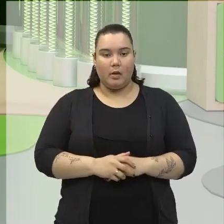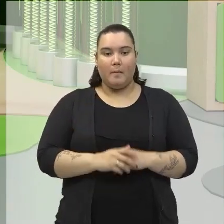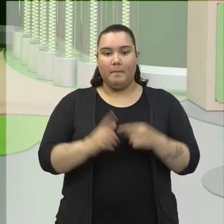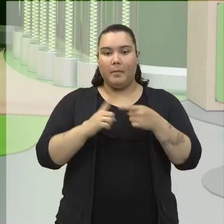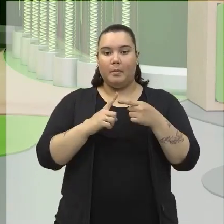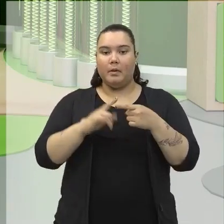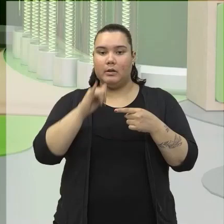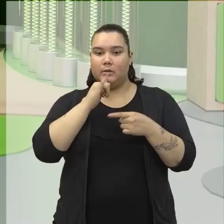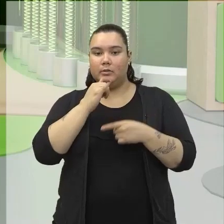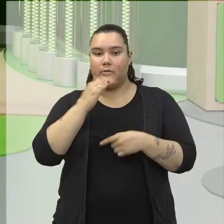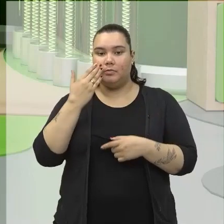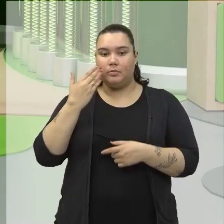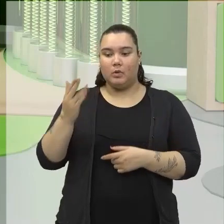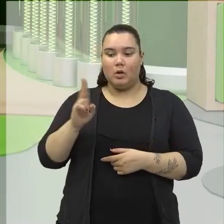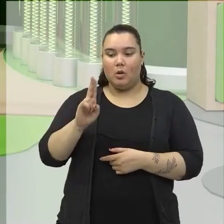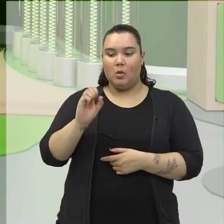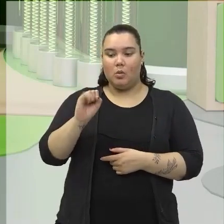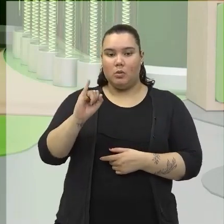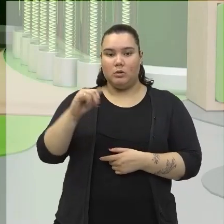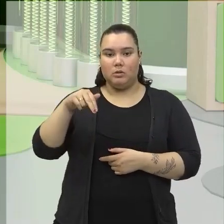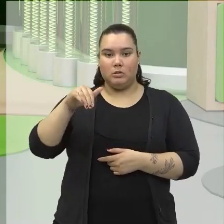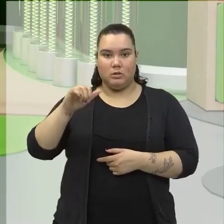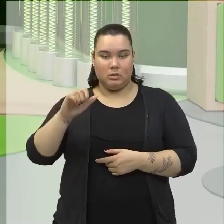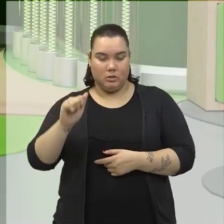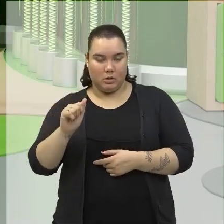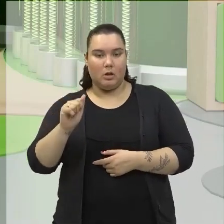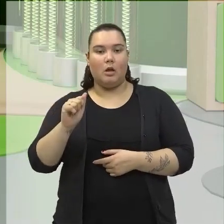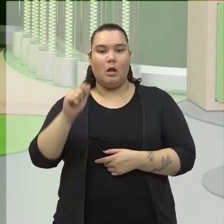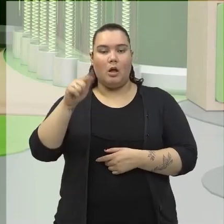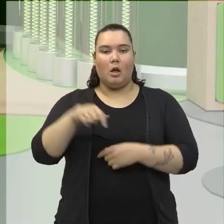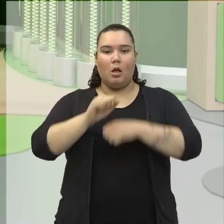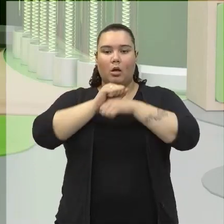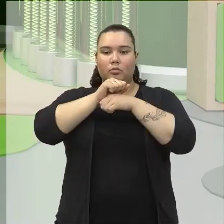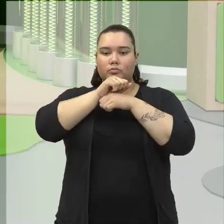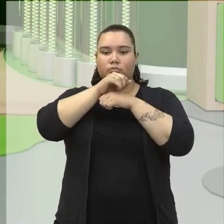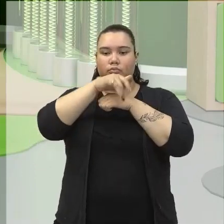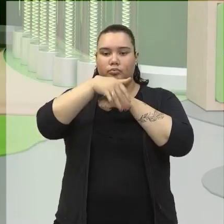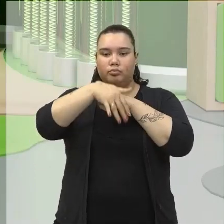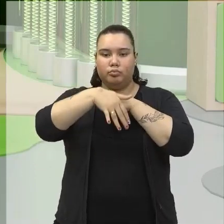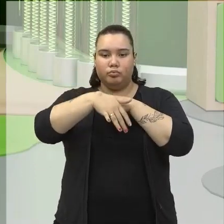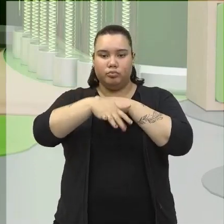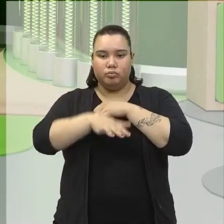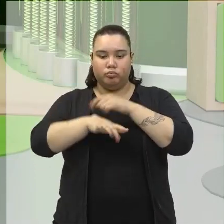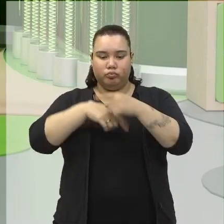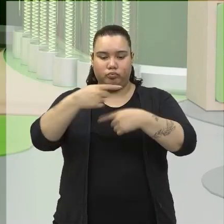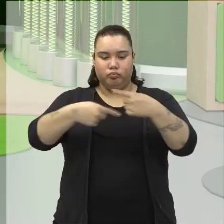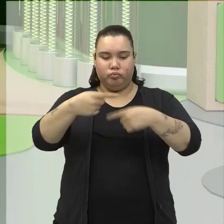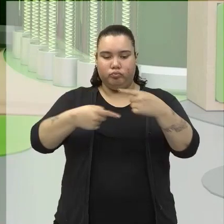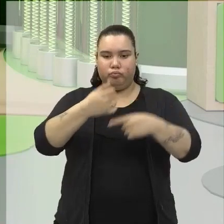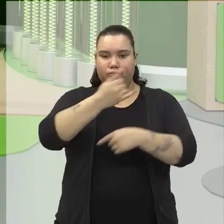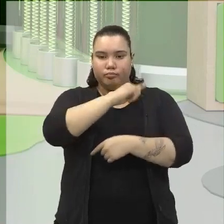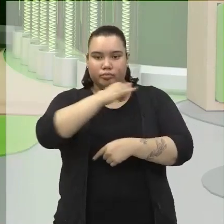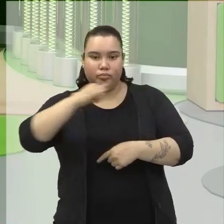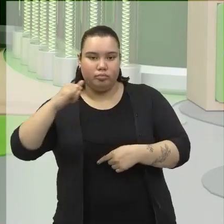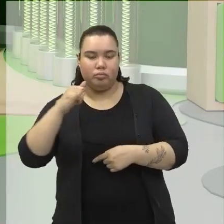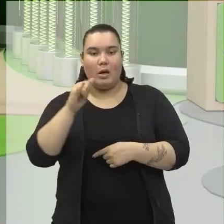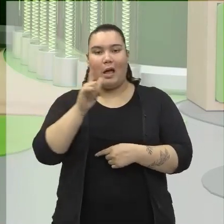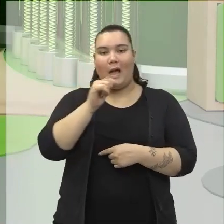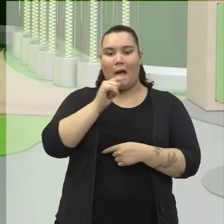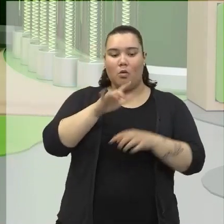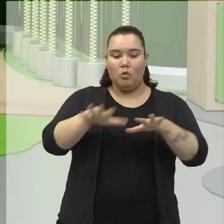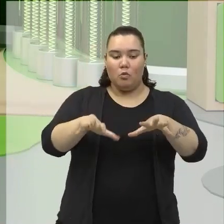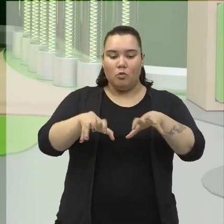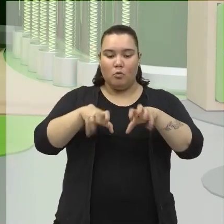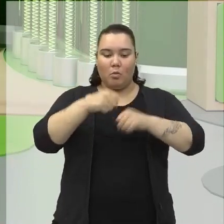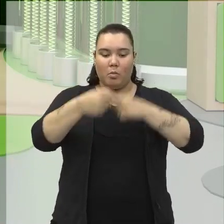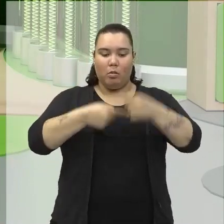uma usina hidroelétrica, hidro quer dizer água, então ela vai utilizar a força ali da água para movimentar as